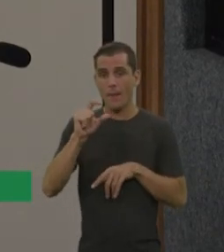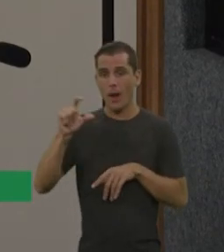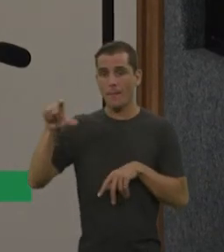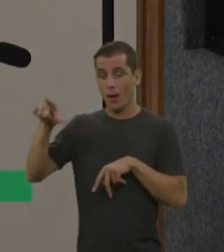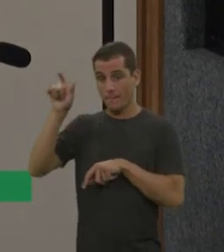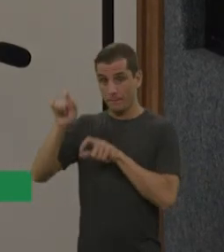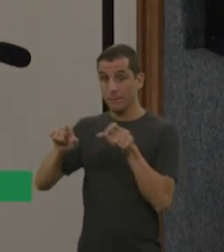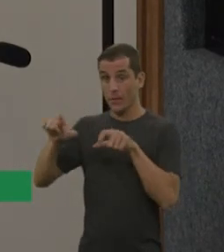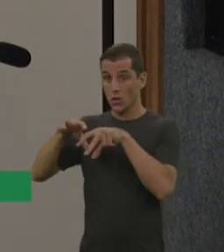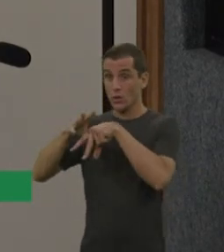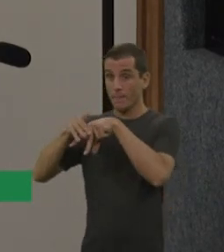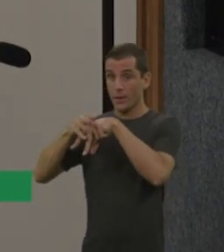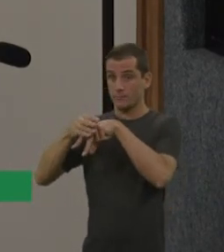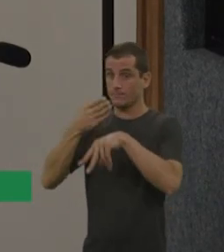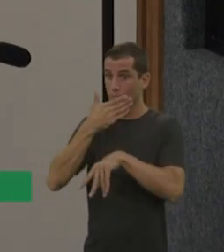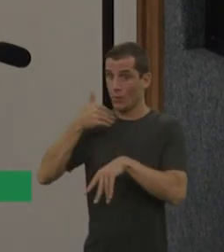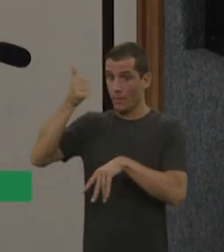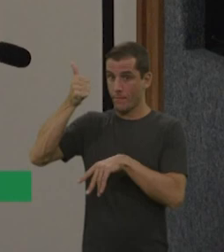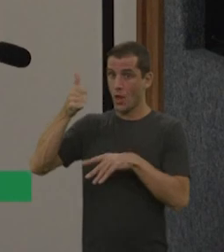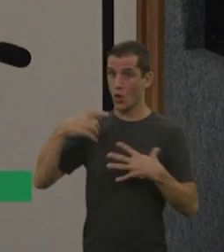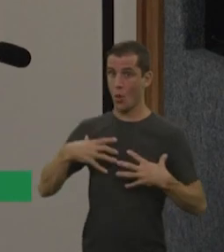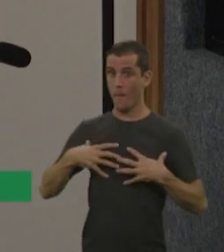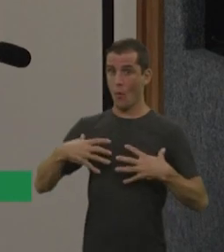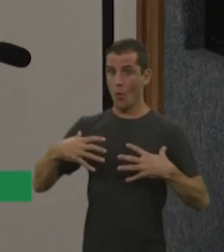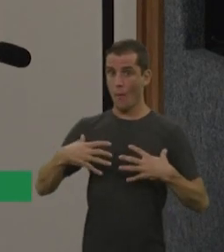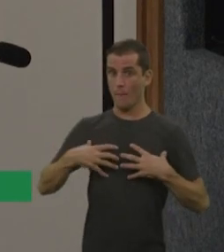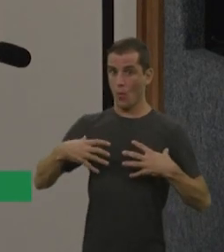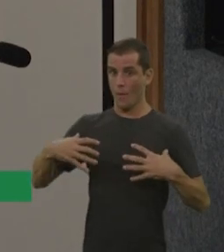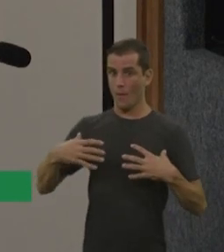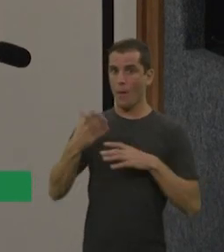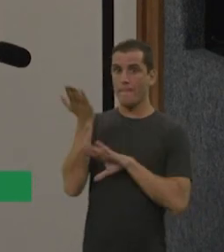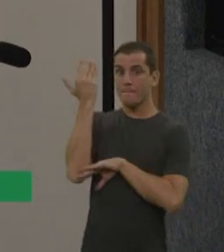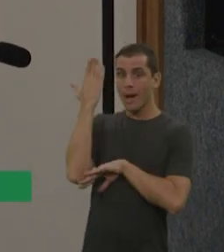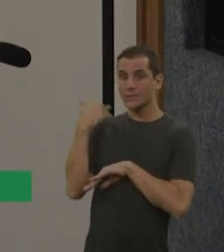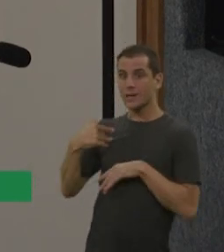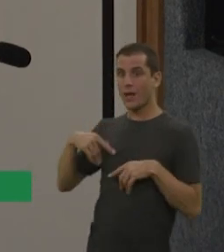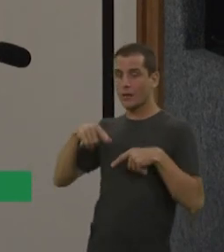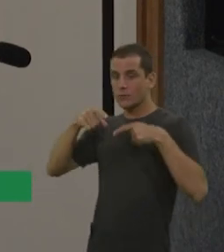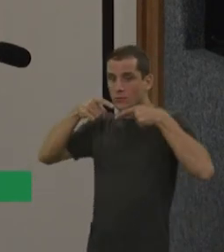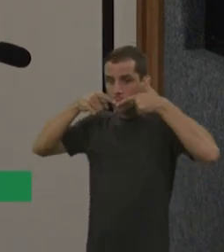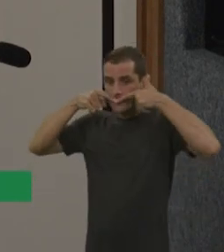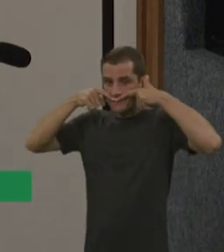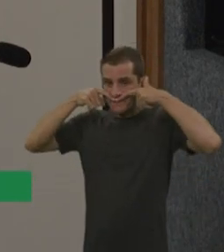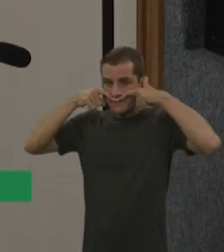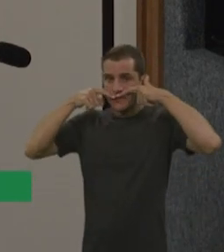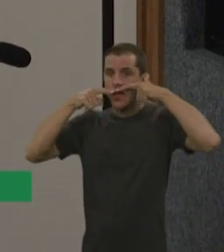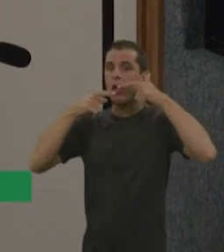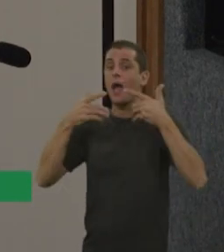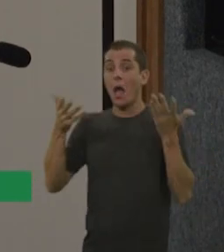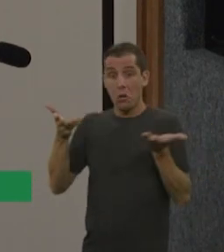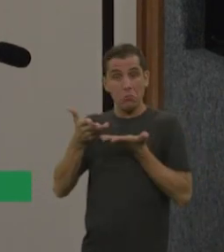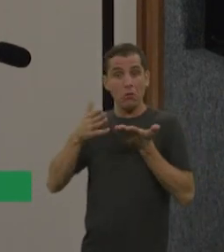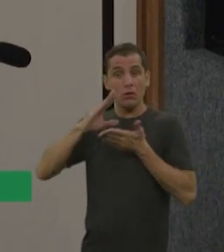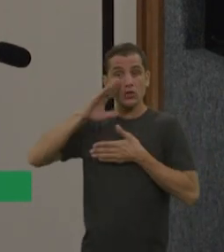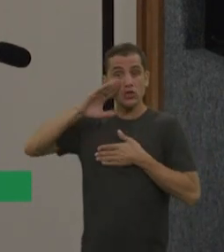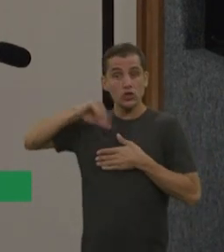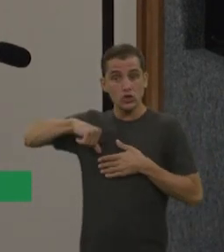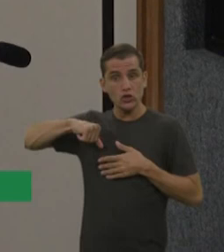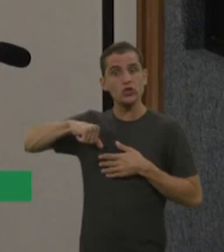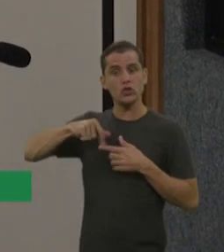melhora muito importante da parte pulmonar. Pacientes que estavam dependentes de O2 ficaram sem oxigênio, né? A parte de